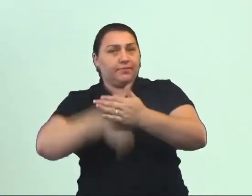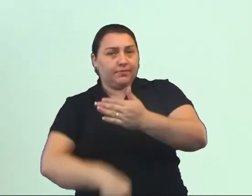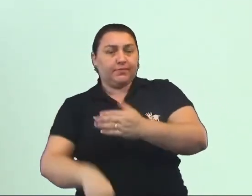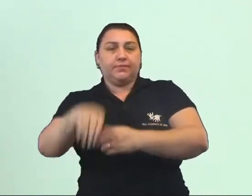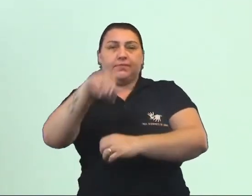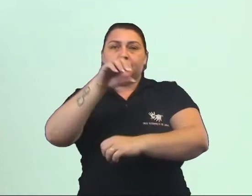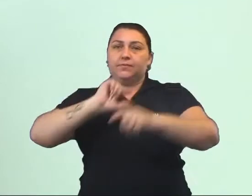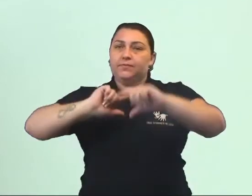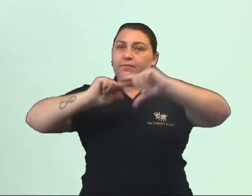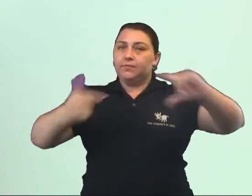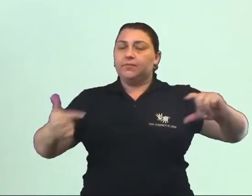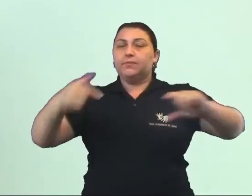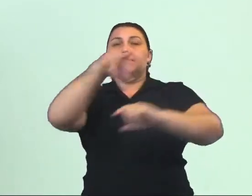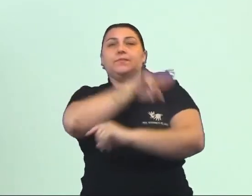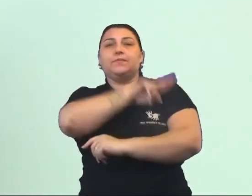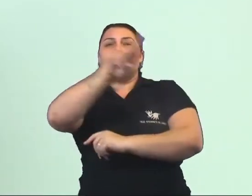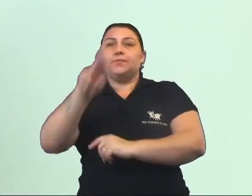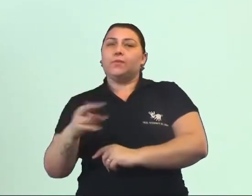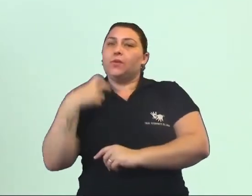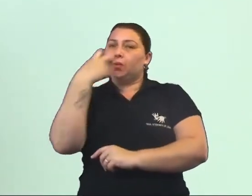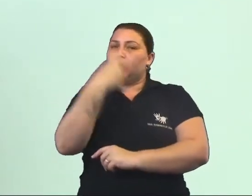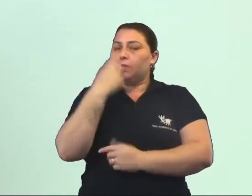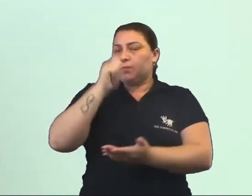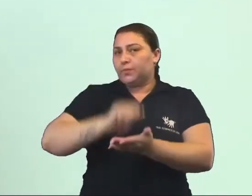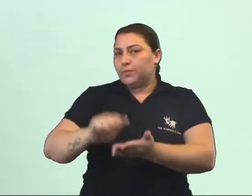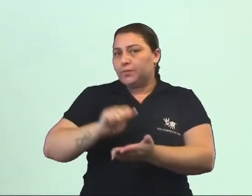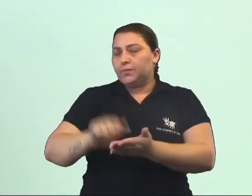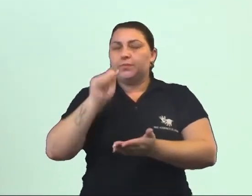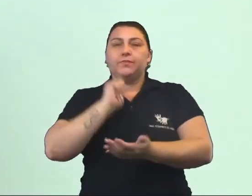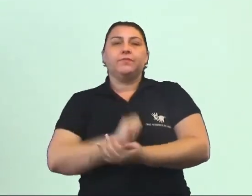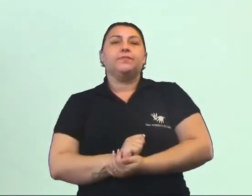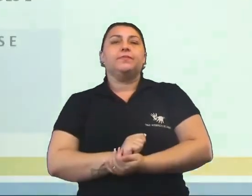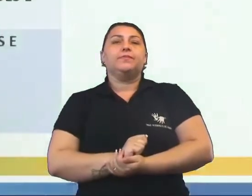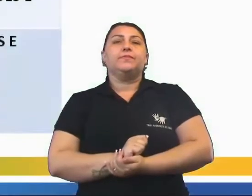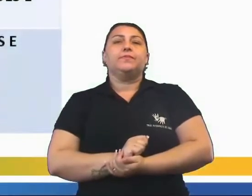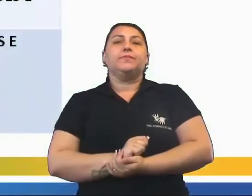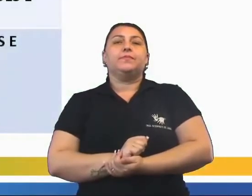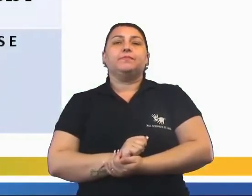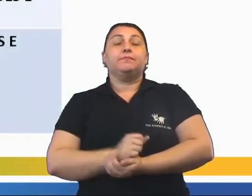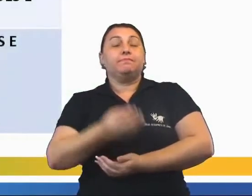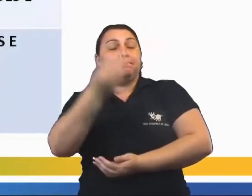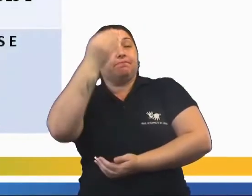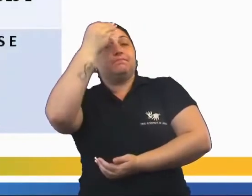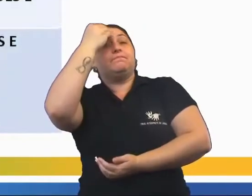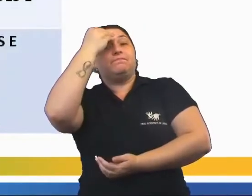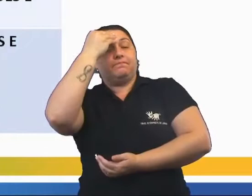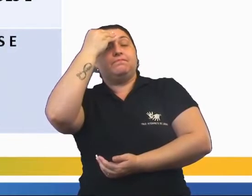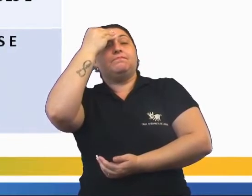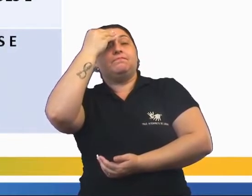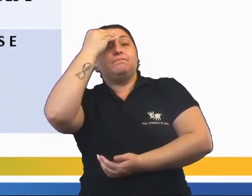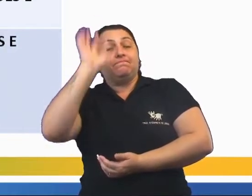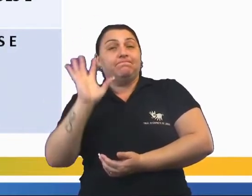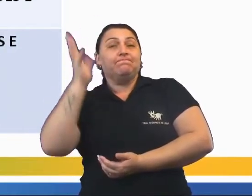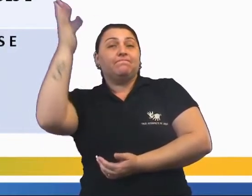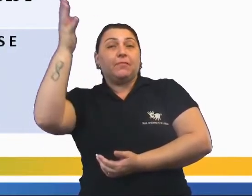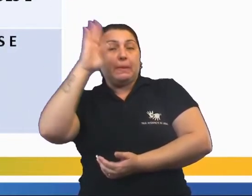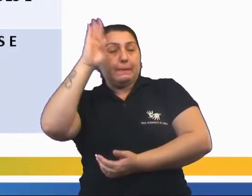das tradições religiosas orais e escritas? Então, memórias são